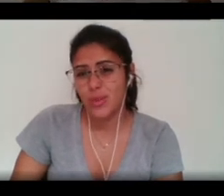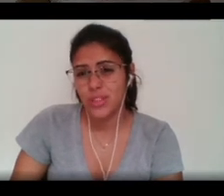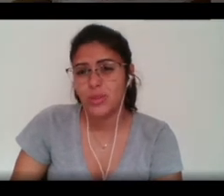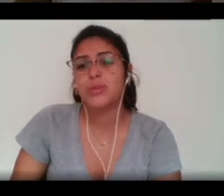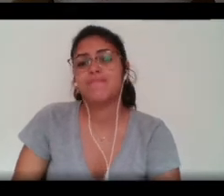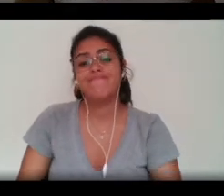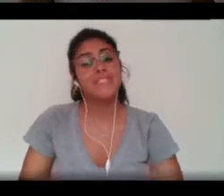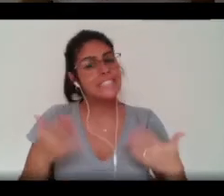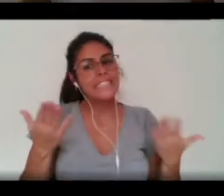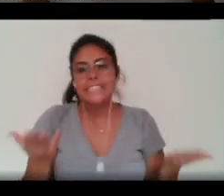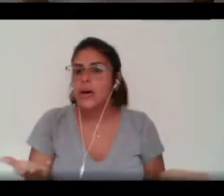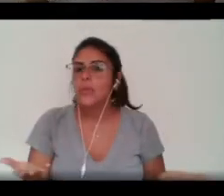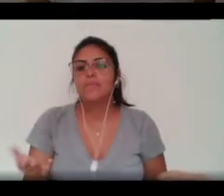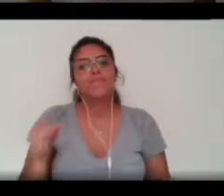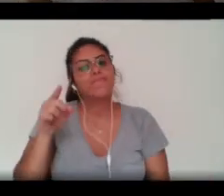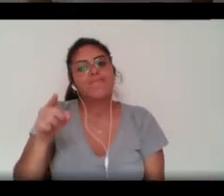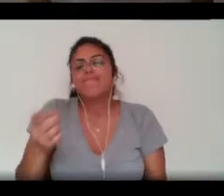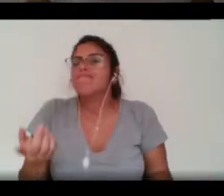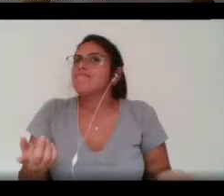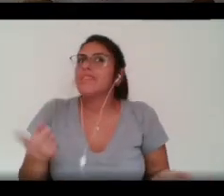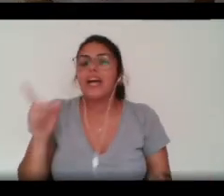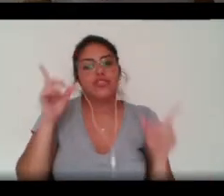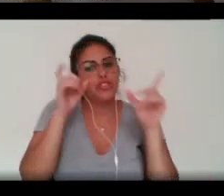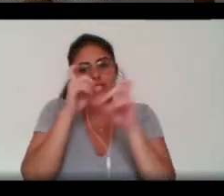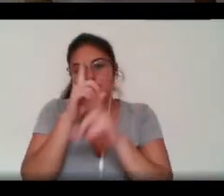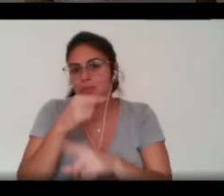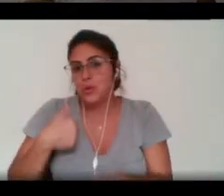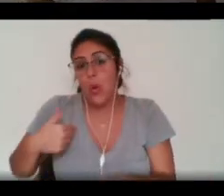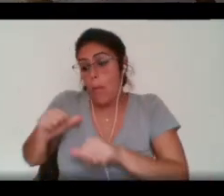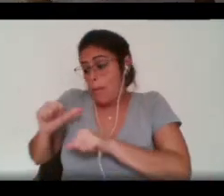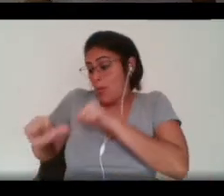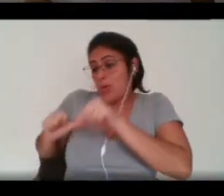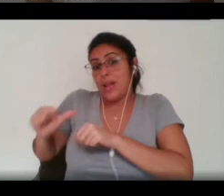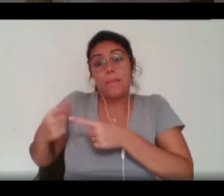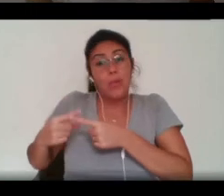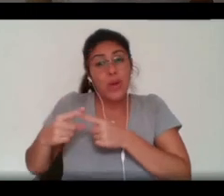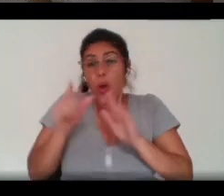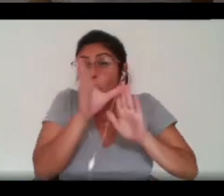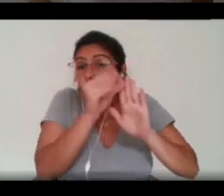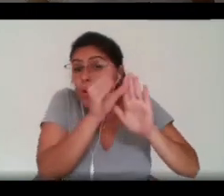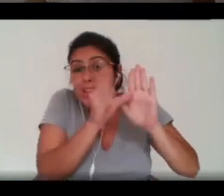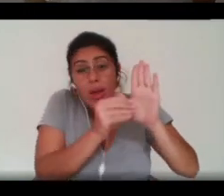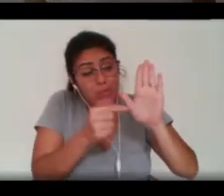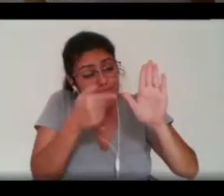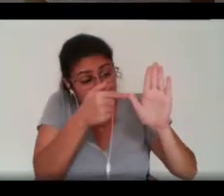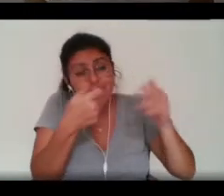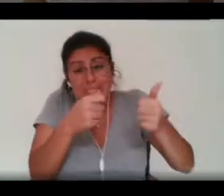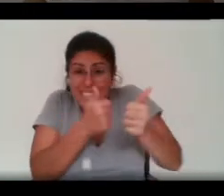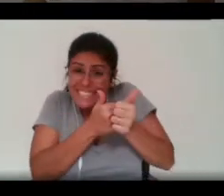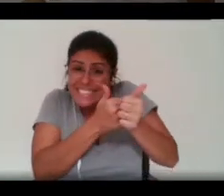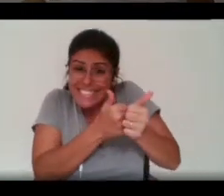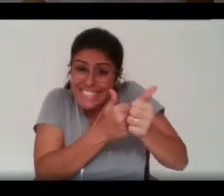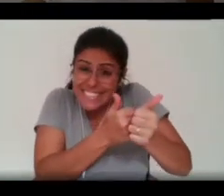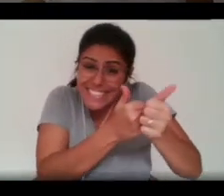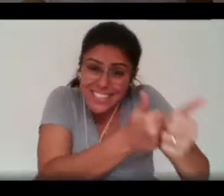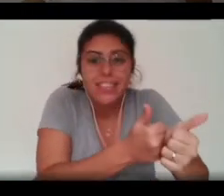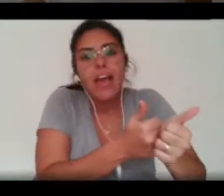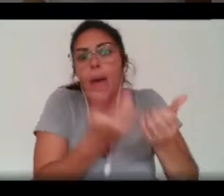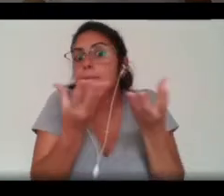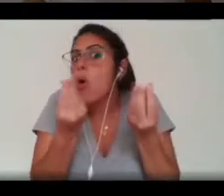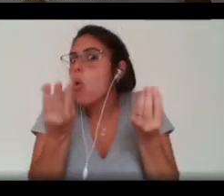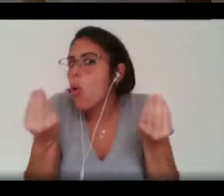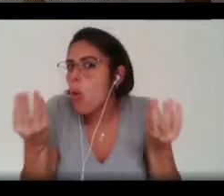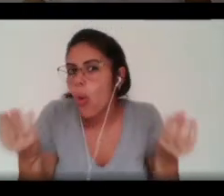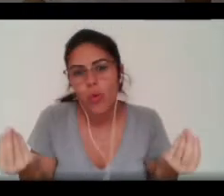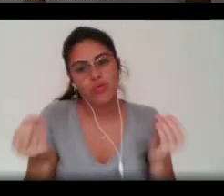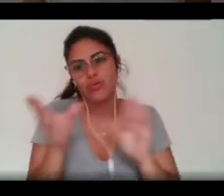mudar. O conteúdo dele é esse e a gente vai ter que dar conta dele nesse tempo, né? Tem que